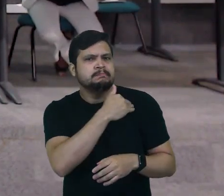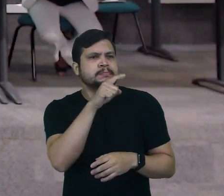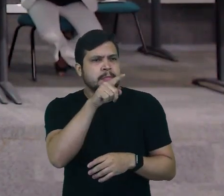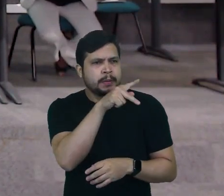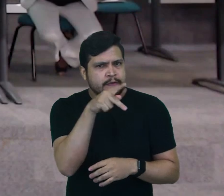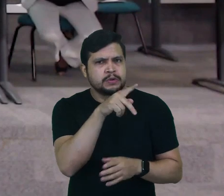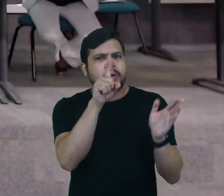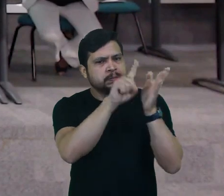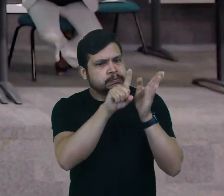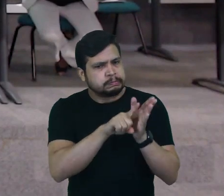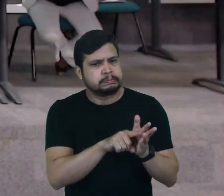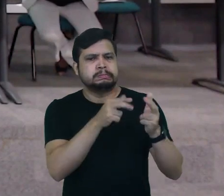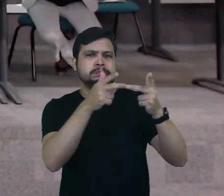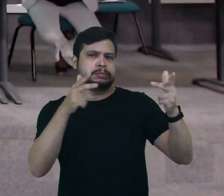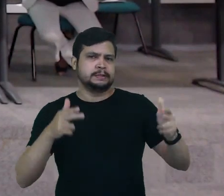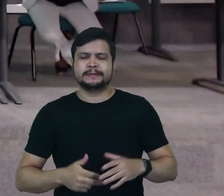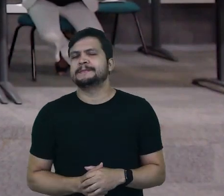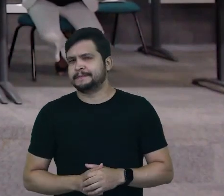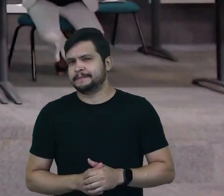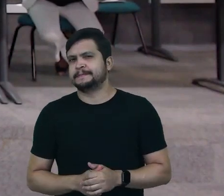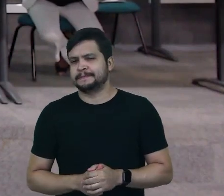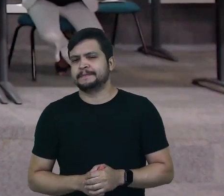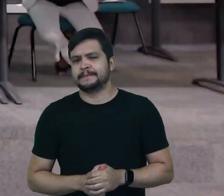minha conta mesmo.